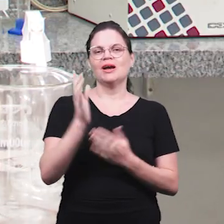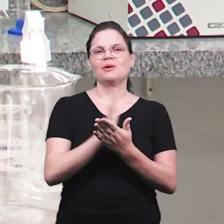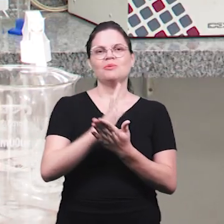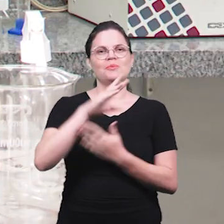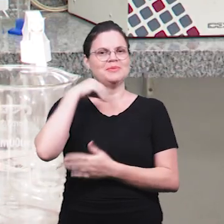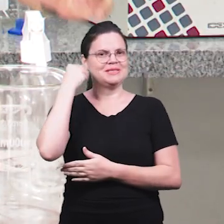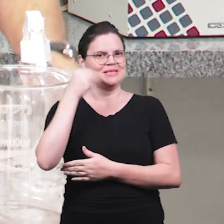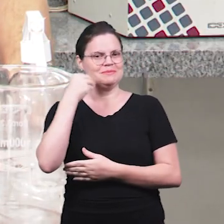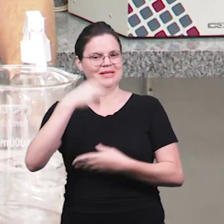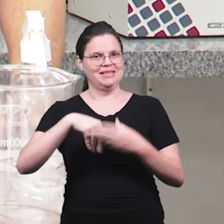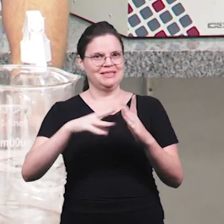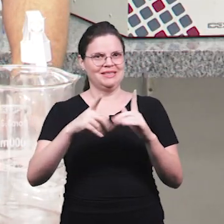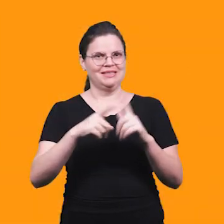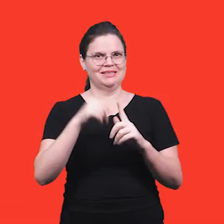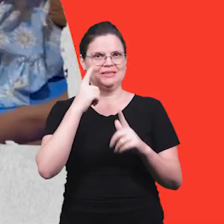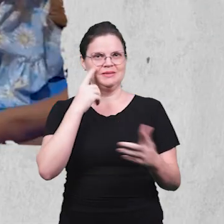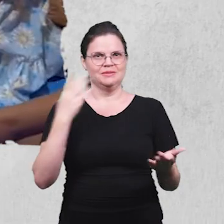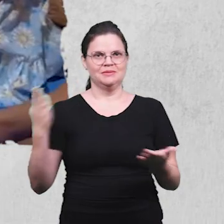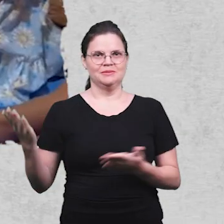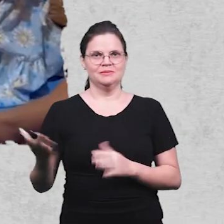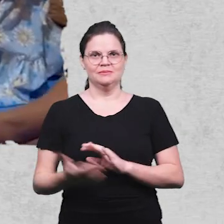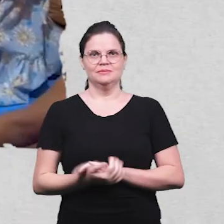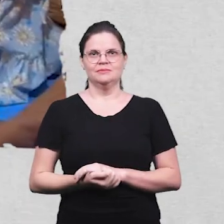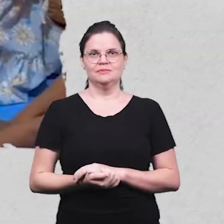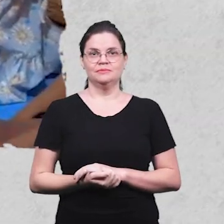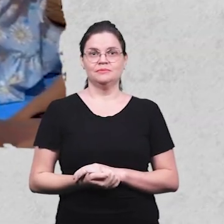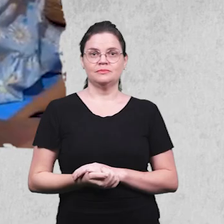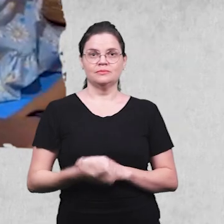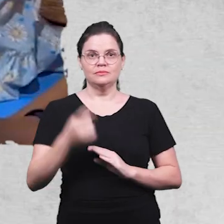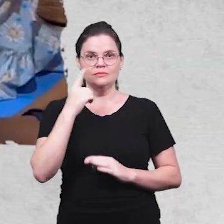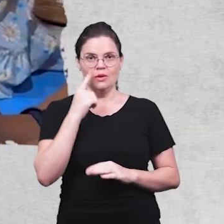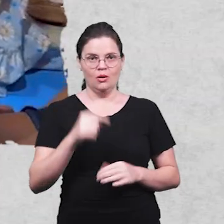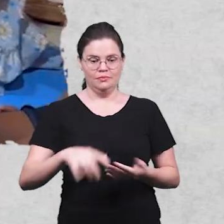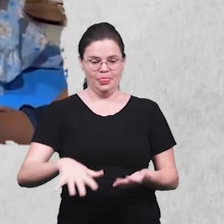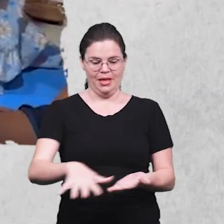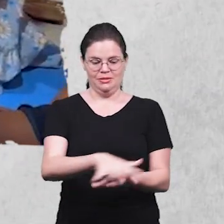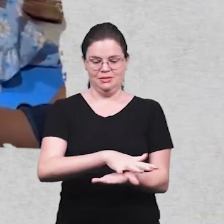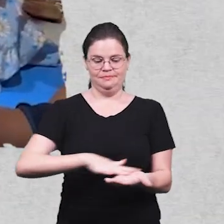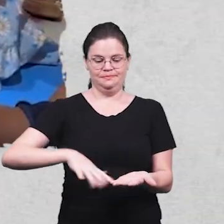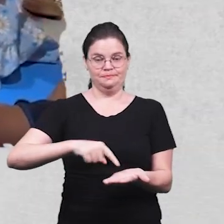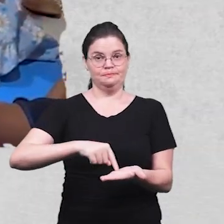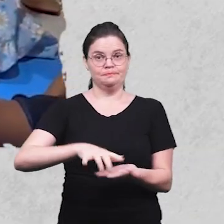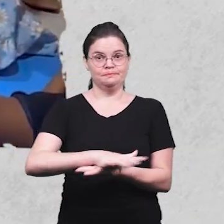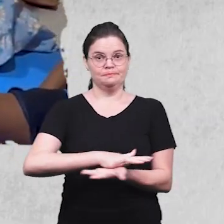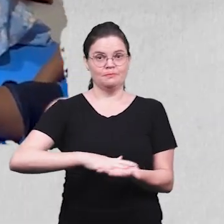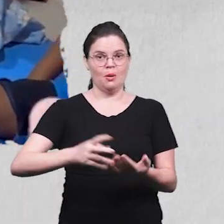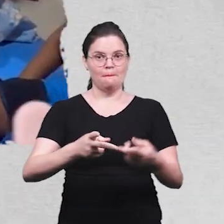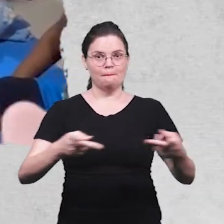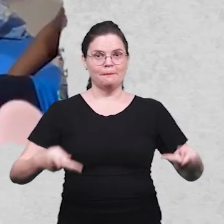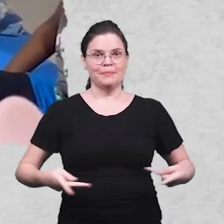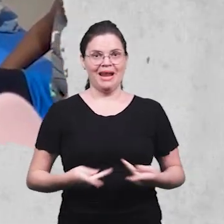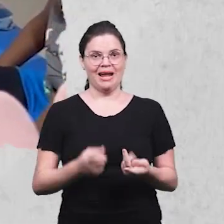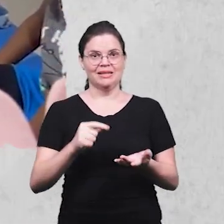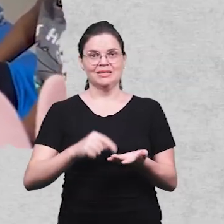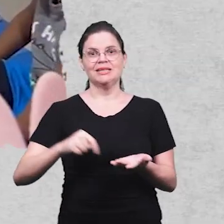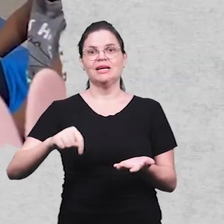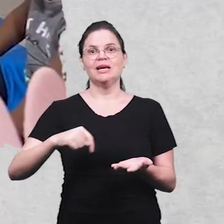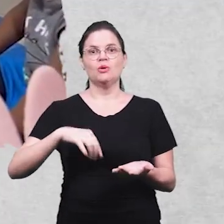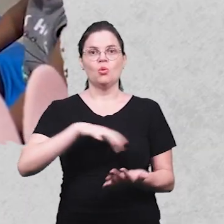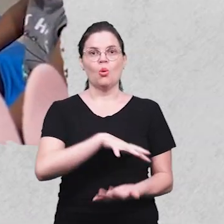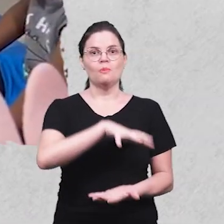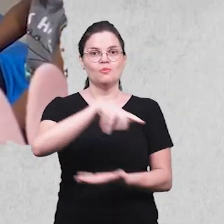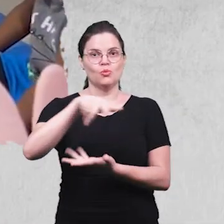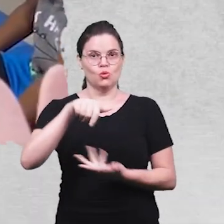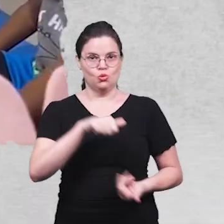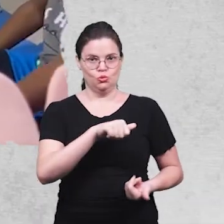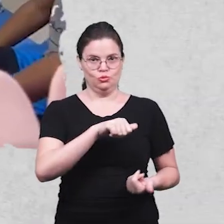algumas experiências feitas nas nossas igrejas. E é um mundo, tá? Vamos imaginar que aqui, ó, esse prato com essa água é